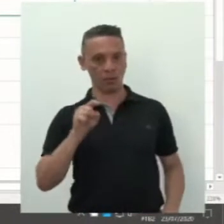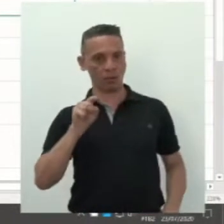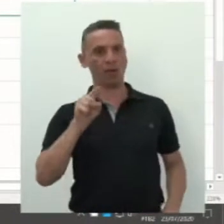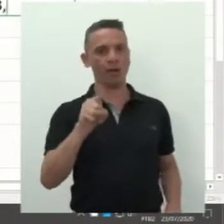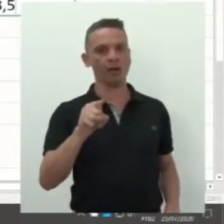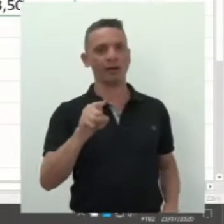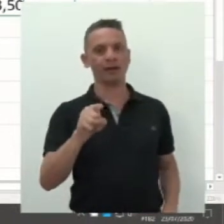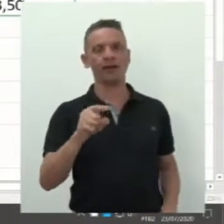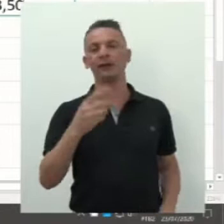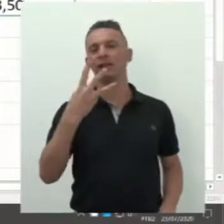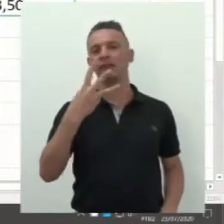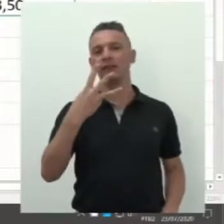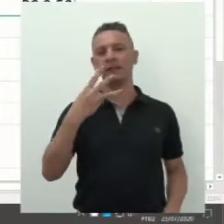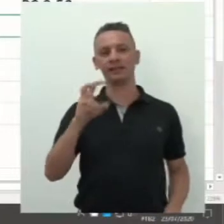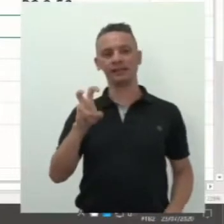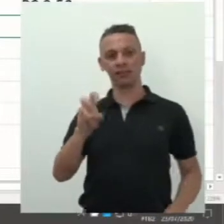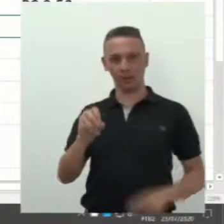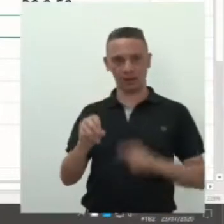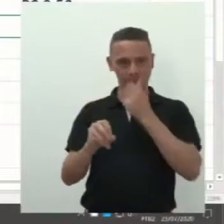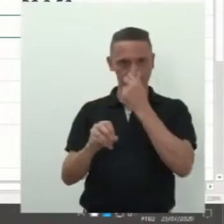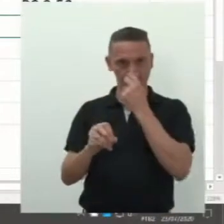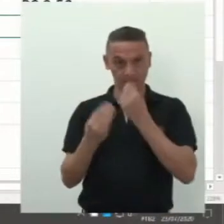ó, R$3,50.